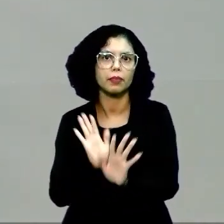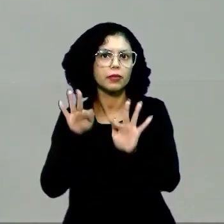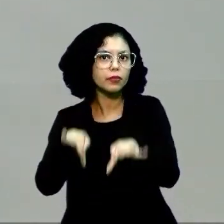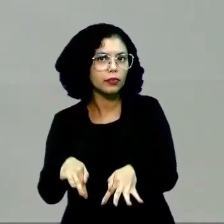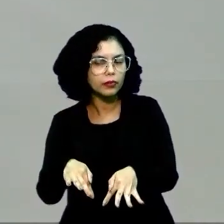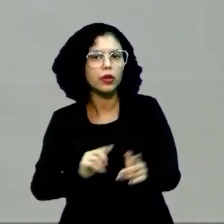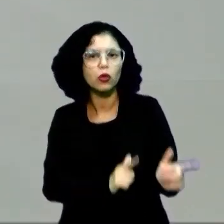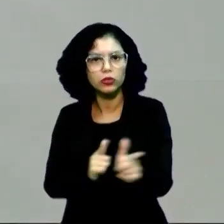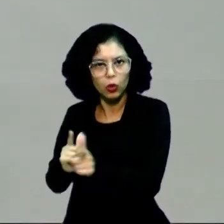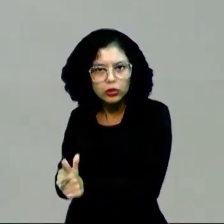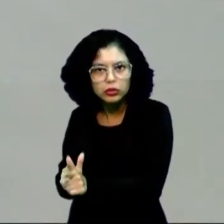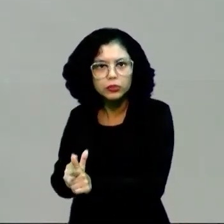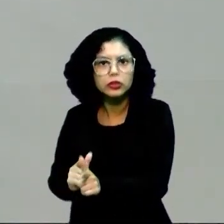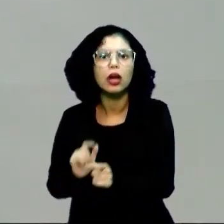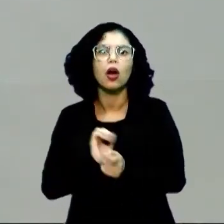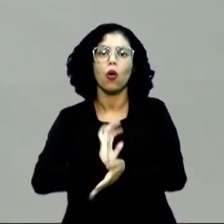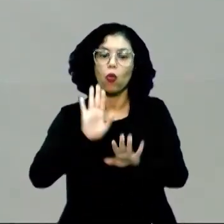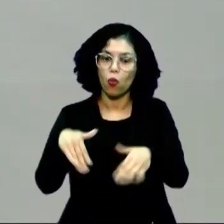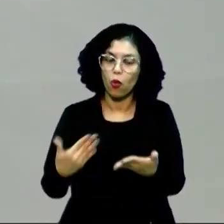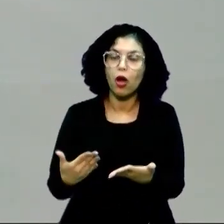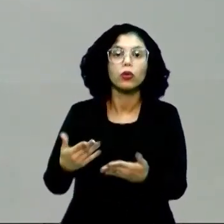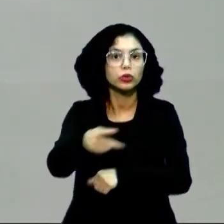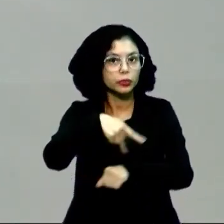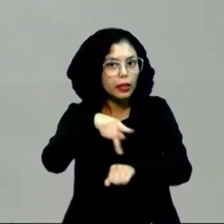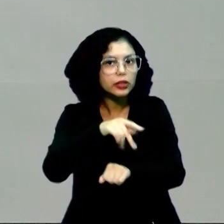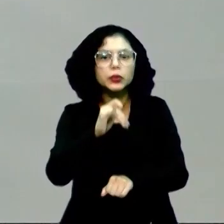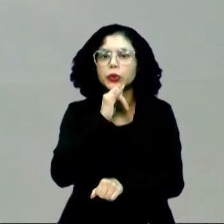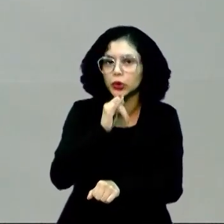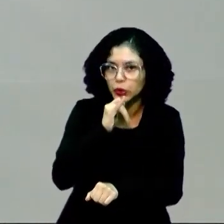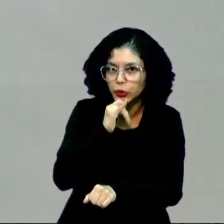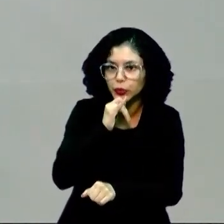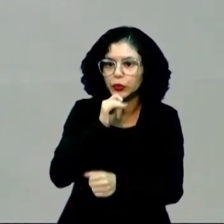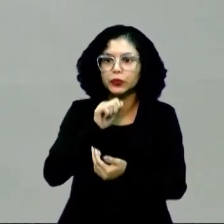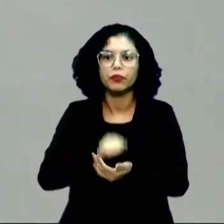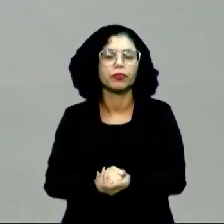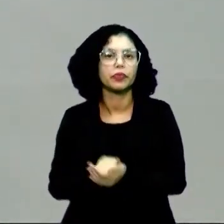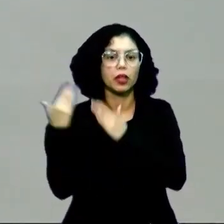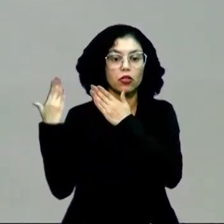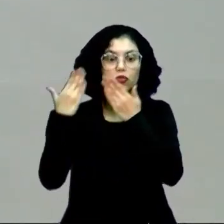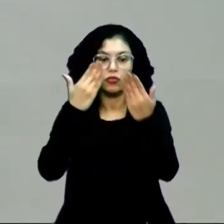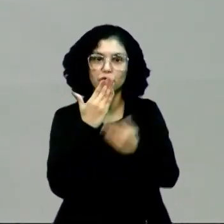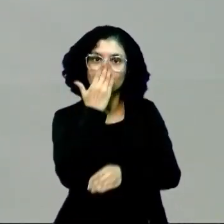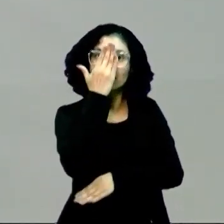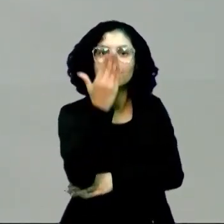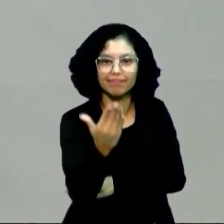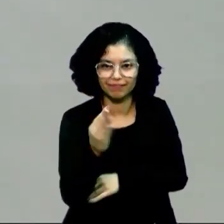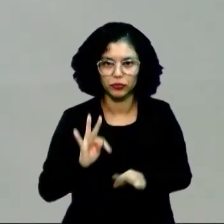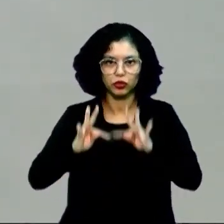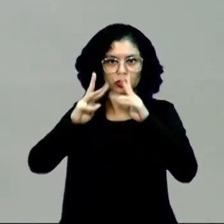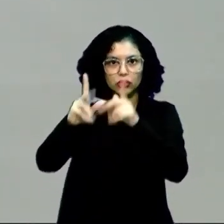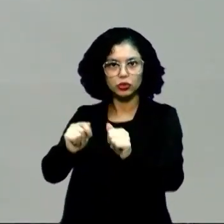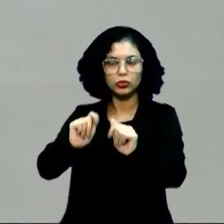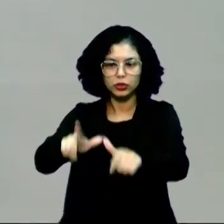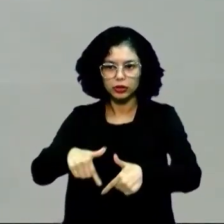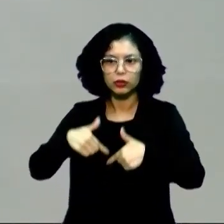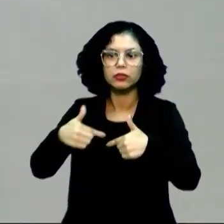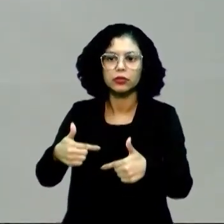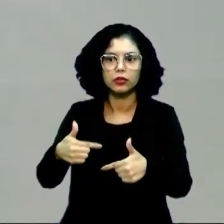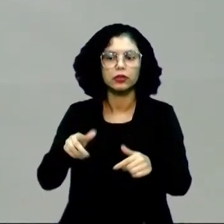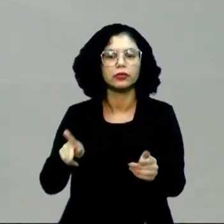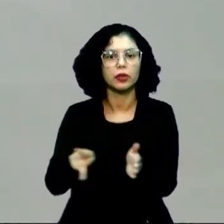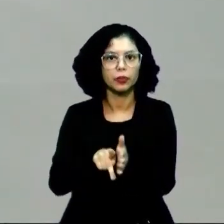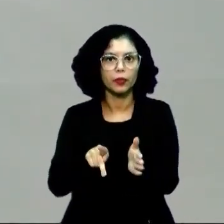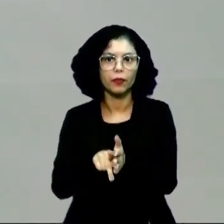o foco principal, os países que eram, por exemplo, linha de frente de todo esse combate, era